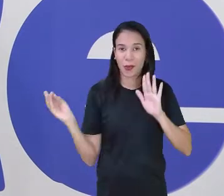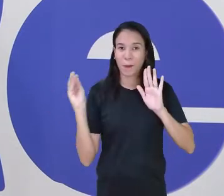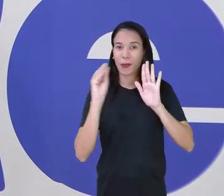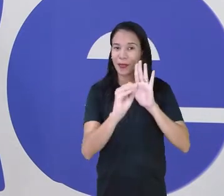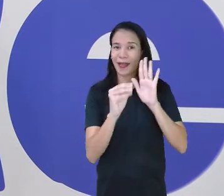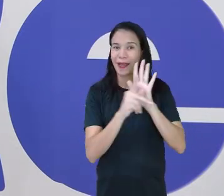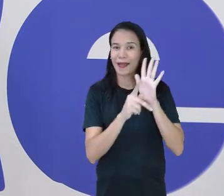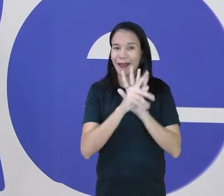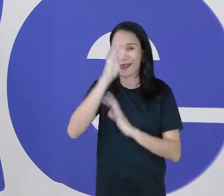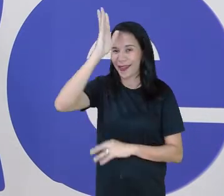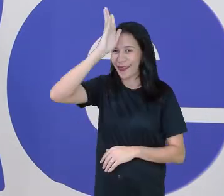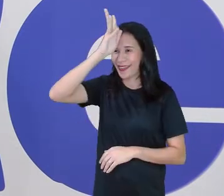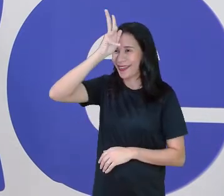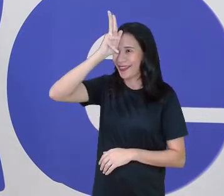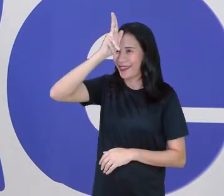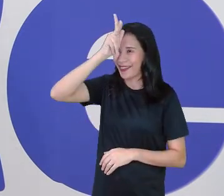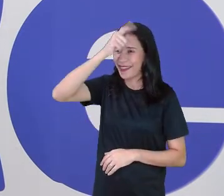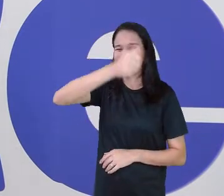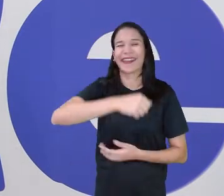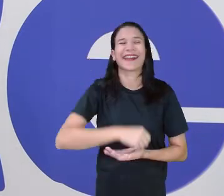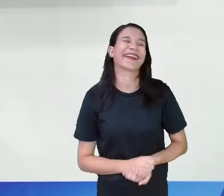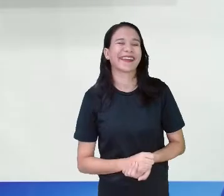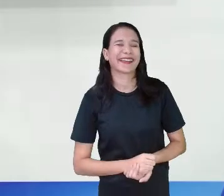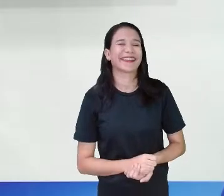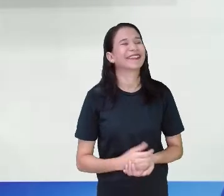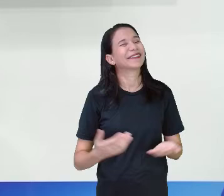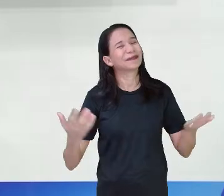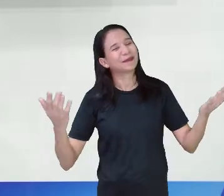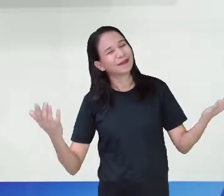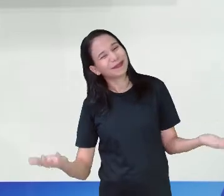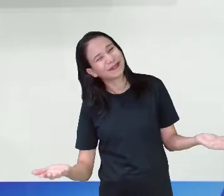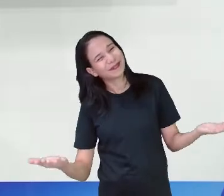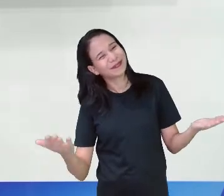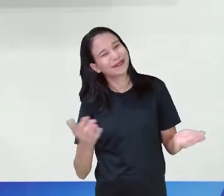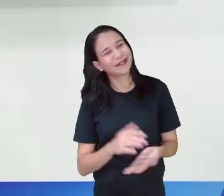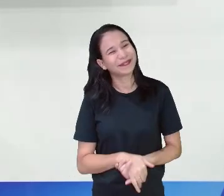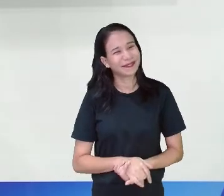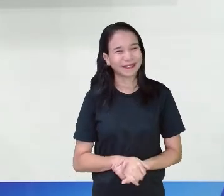galo, Mauricéia. Ai, Jaziel.